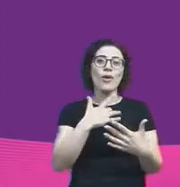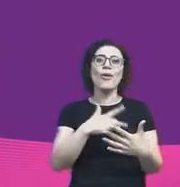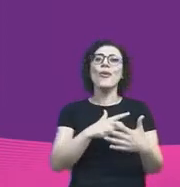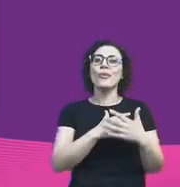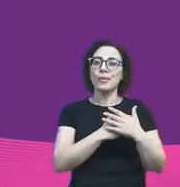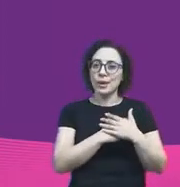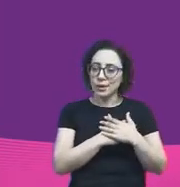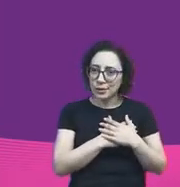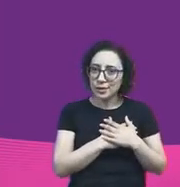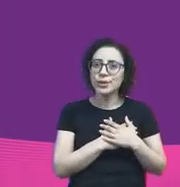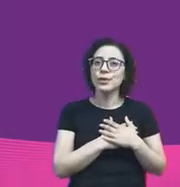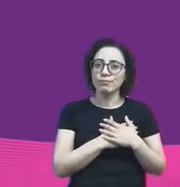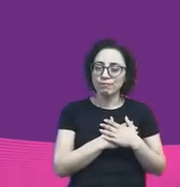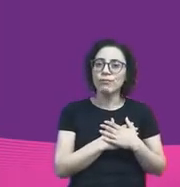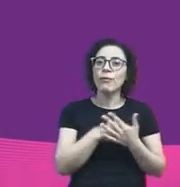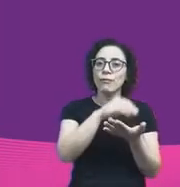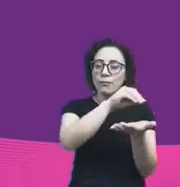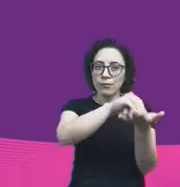que outras.